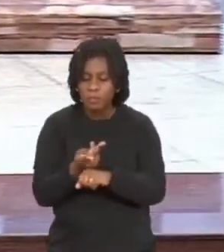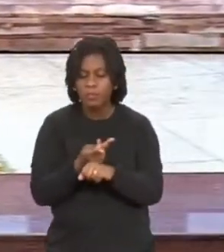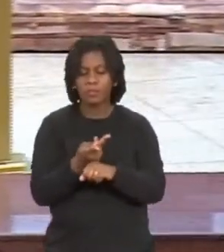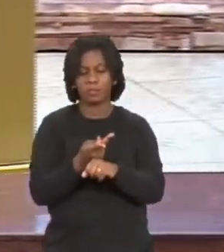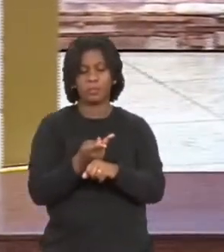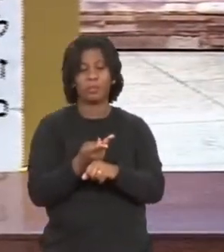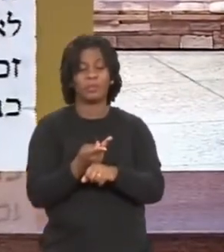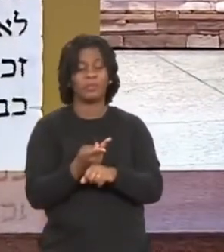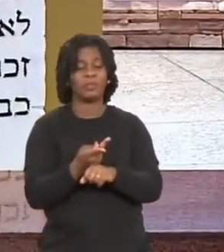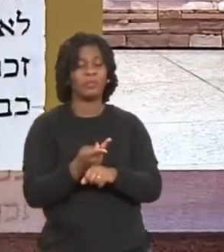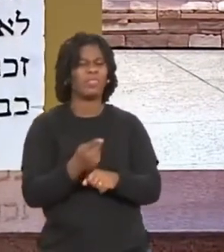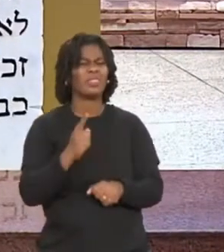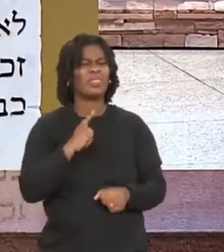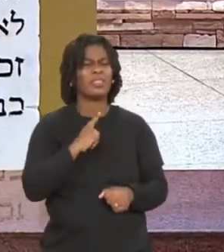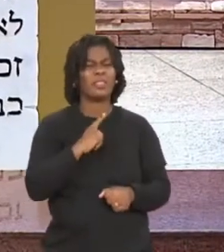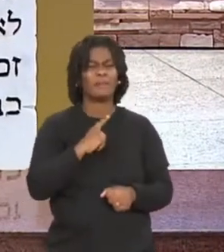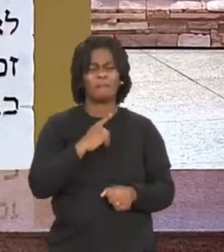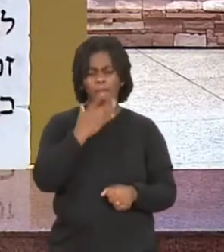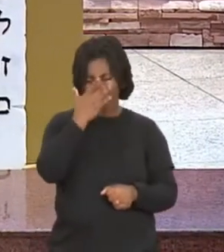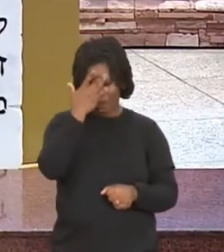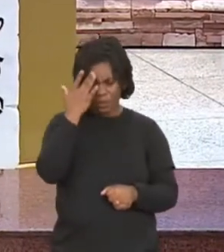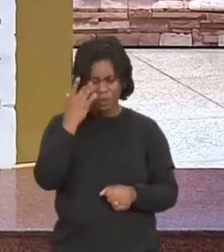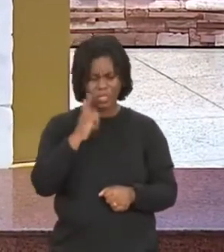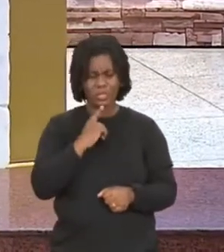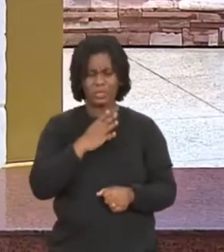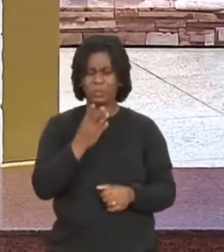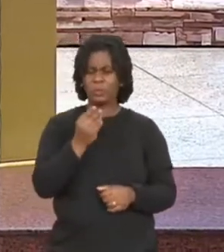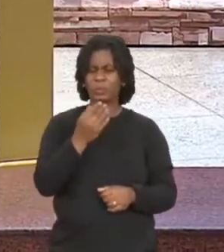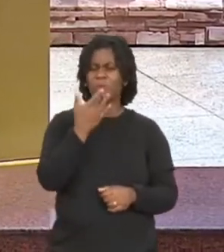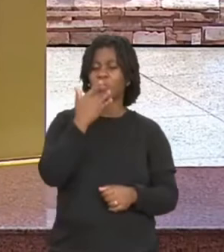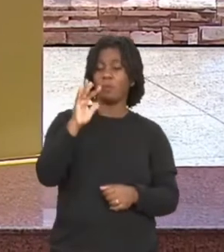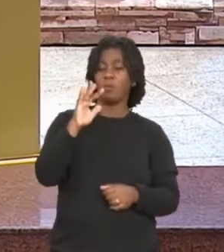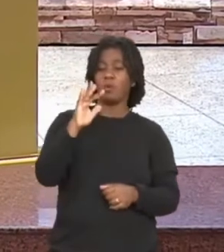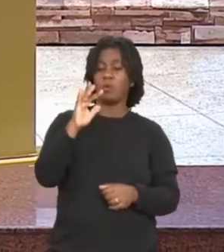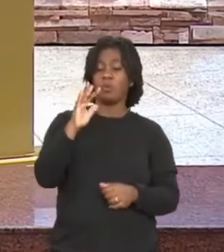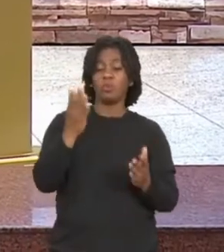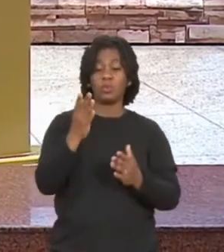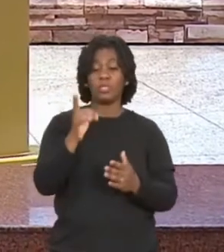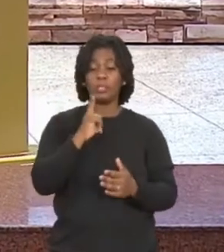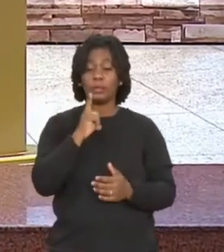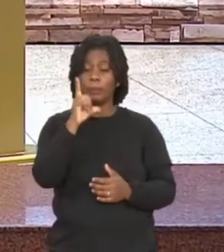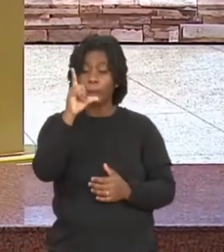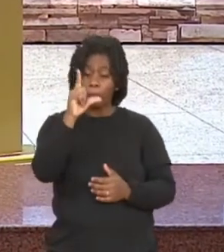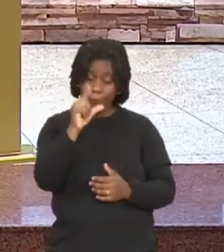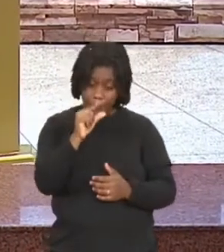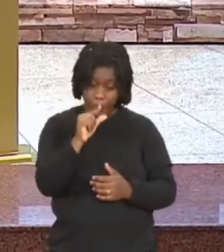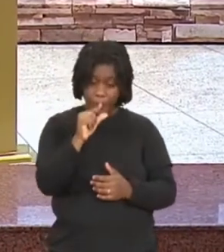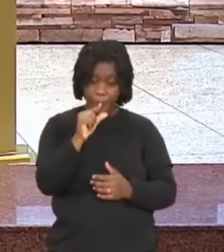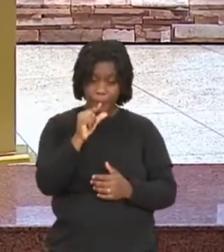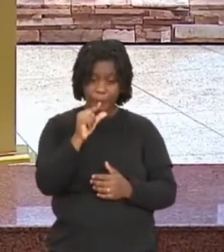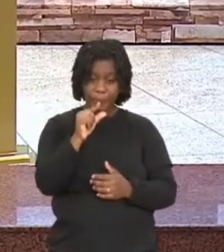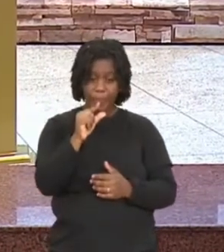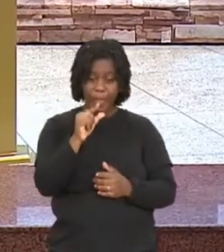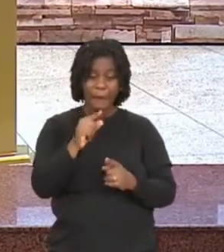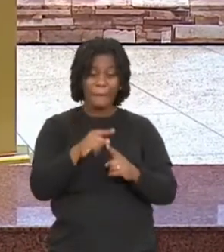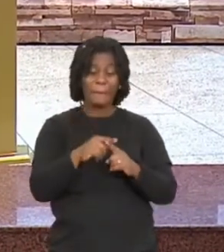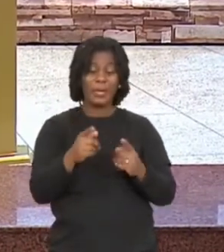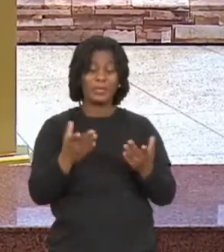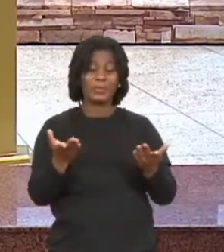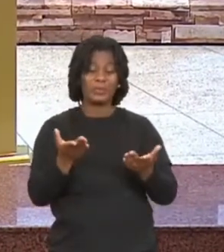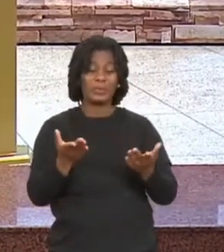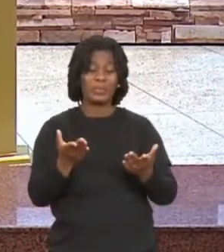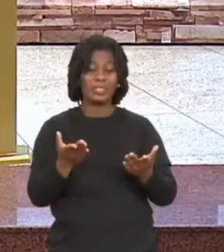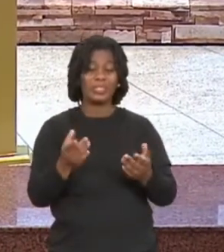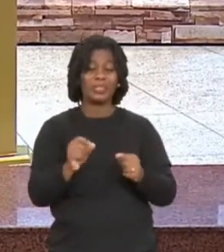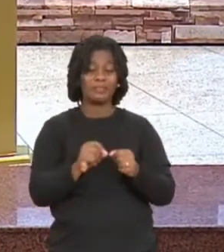Há quem tinha muito temor, hoje tem pouco. Não perdeu todo o temor, mas já está fazendo coisas que não deveria fazer. Já voltou a